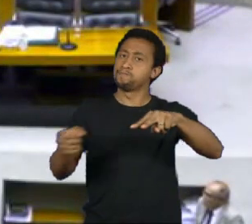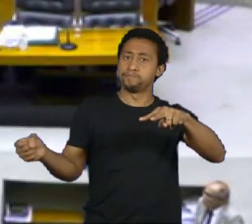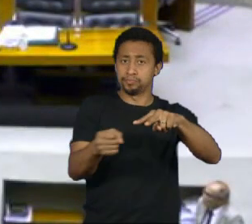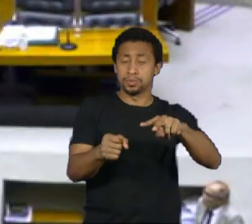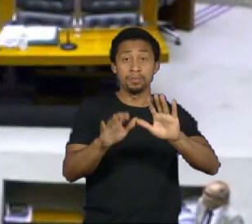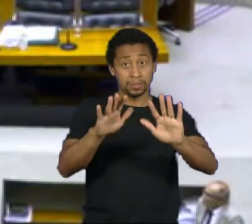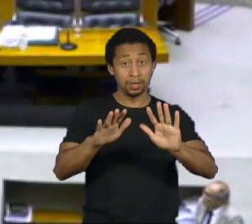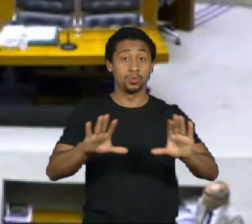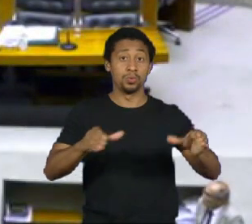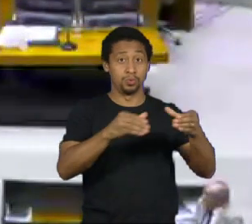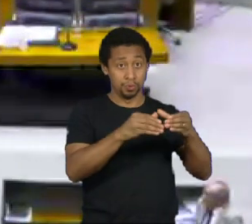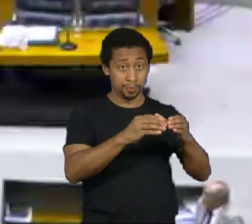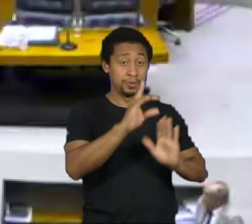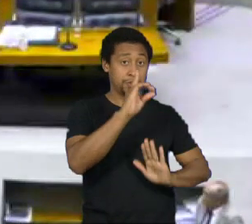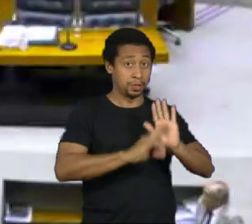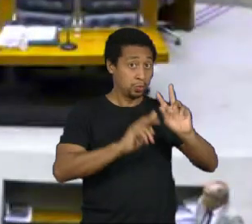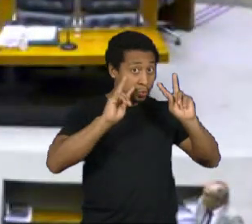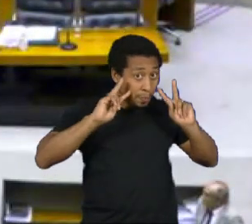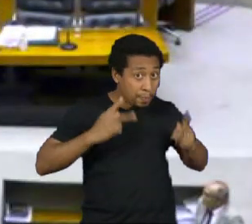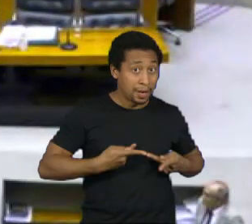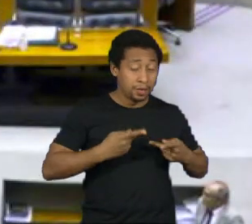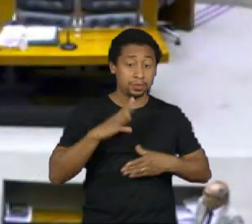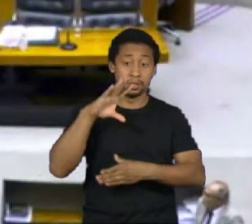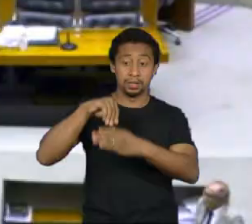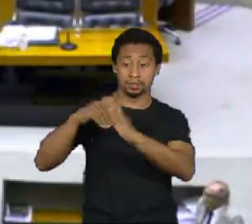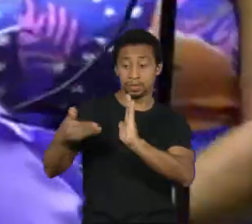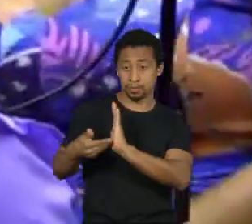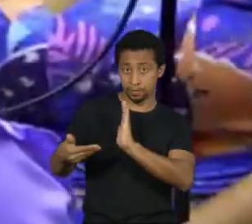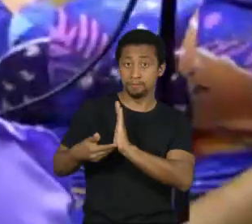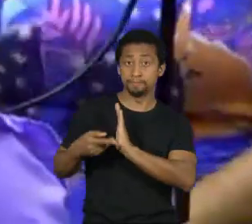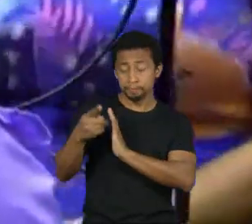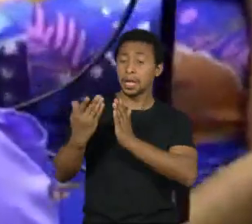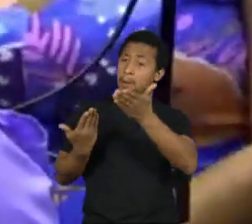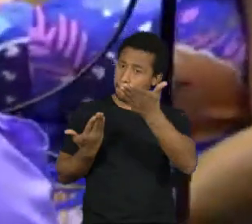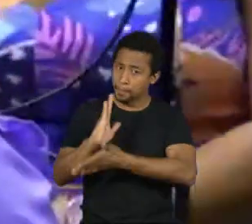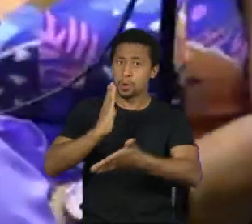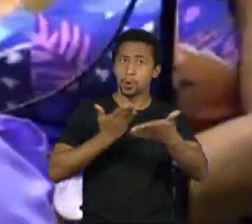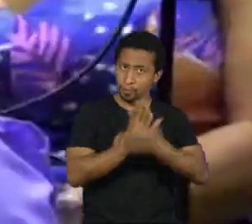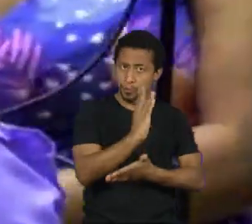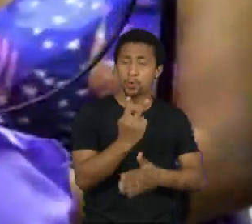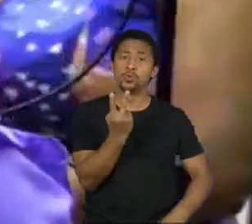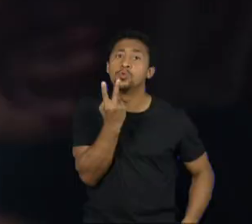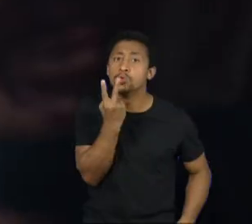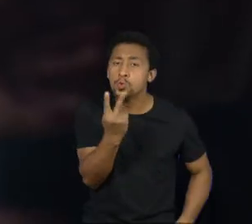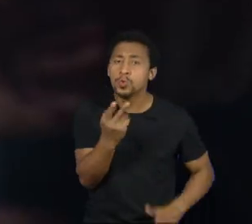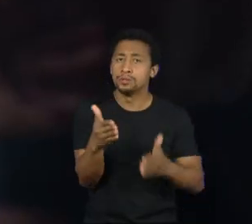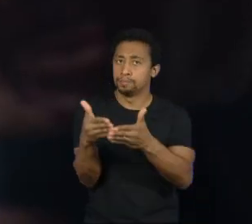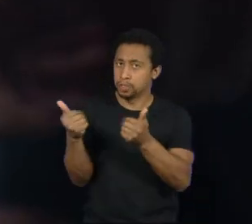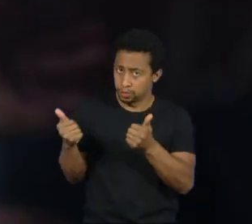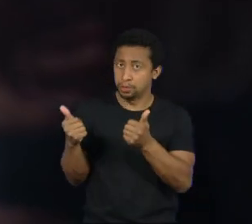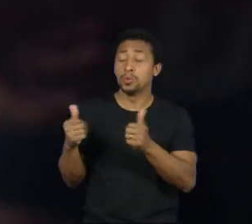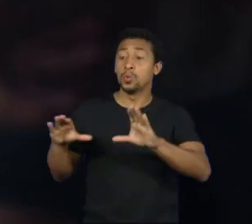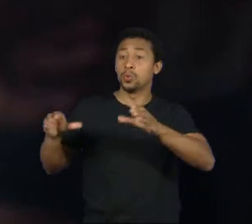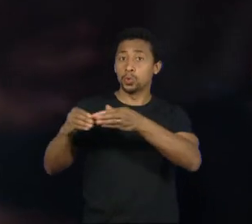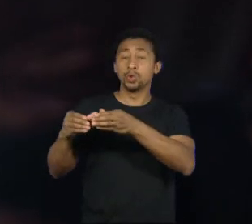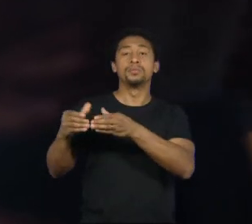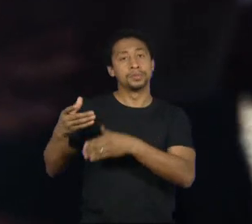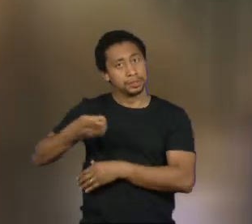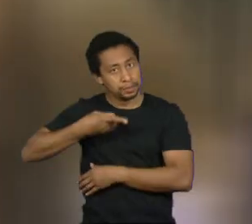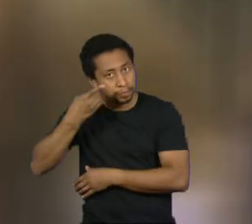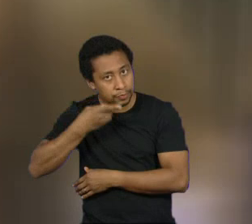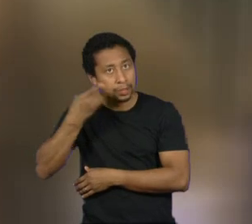Direitos Humanos da Câmara dos Deputados aprovou 2 requerimentos para que parlamentares acompanhem o